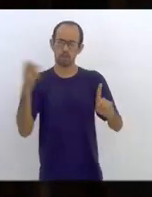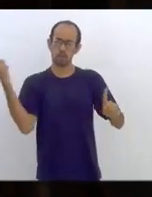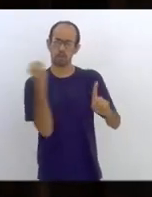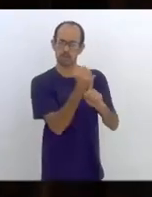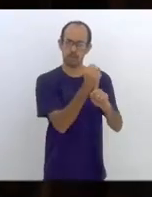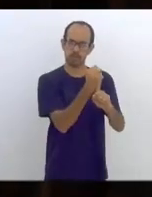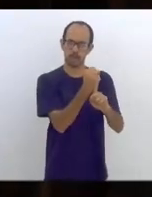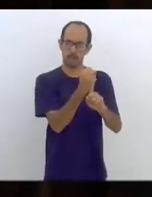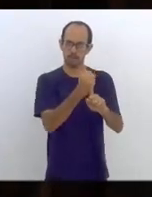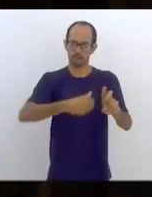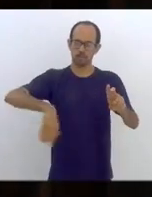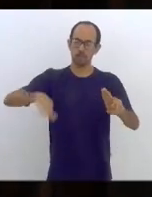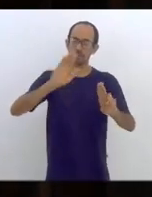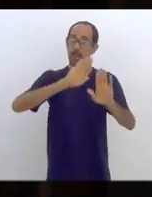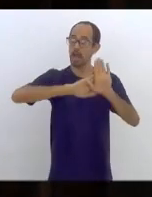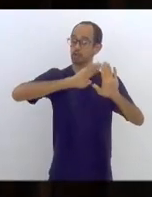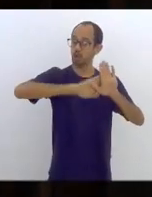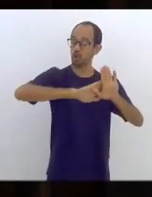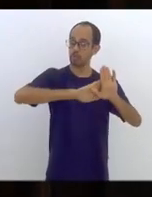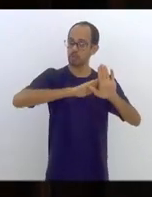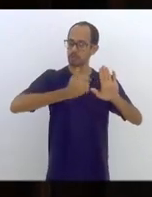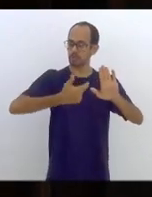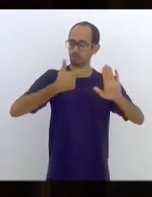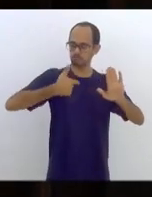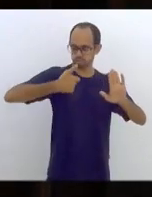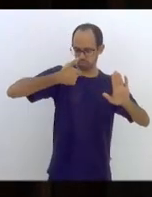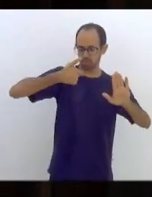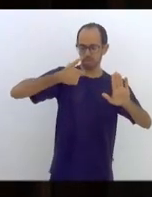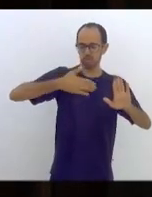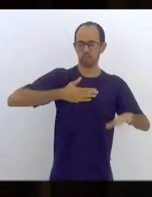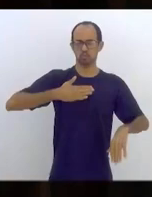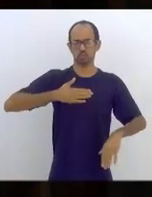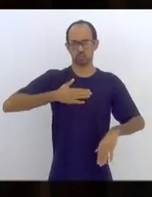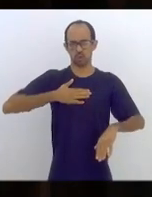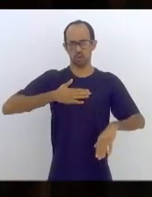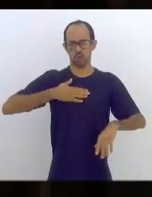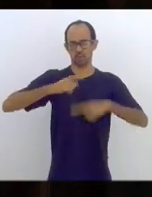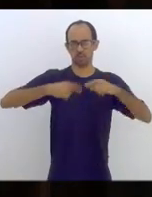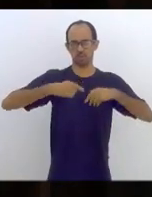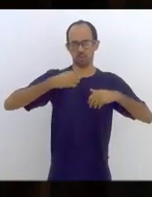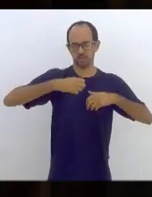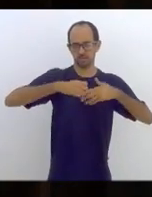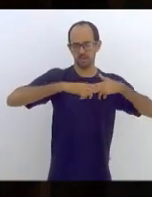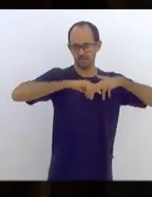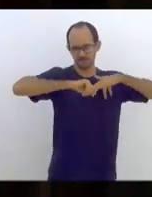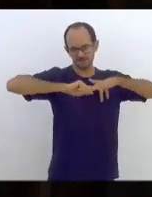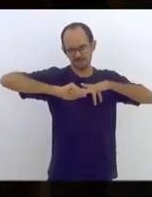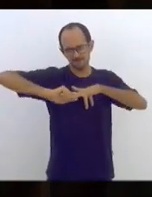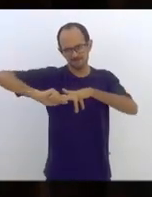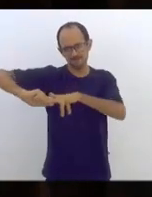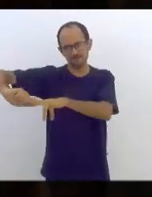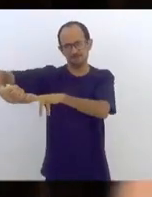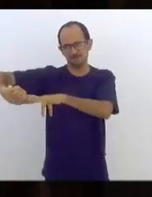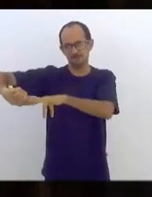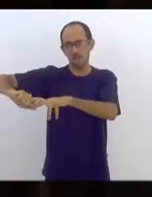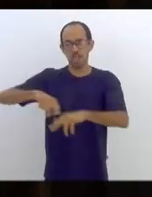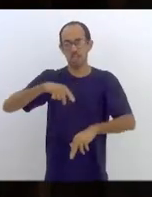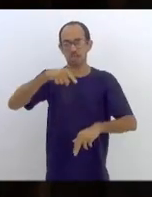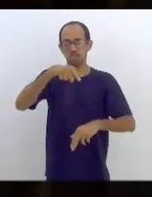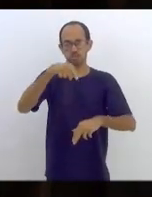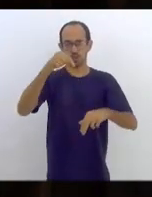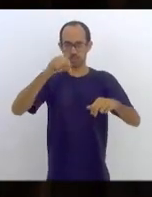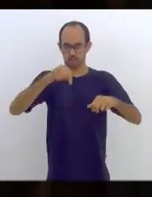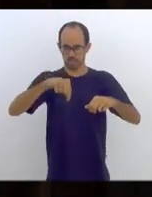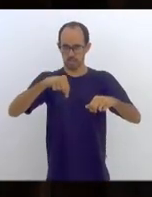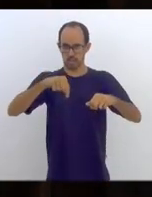costas. Meu filho levou um tiro no tórax. E aí meu filho foi arrastado. E isso aqui que